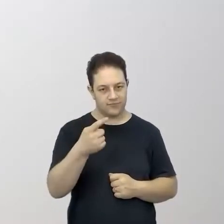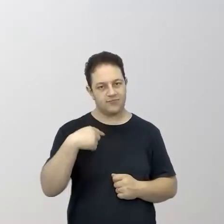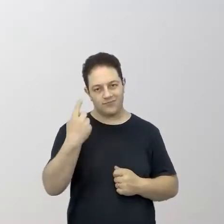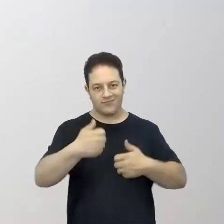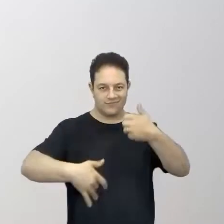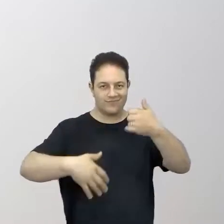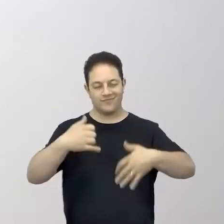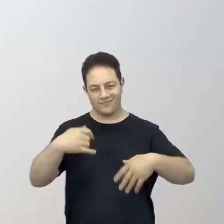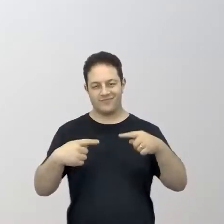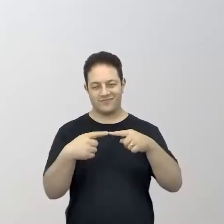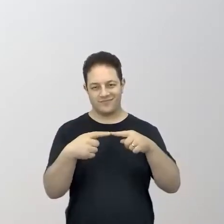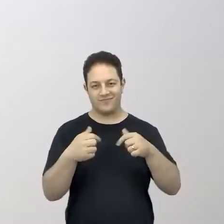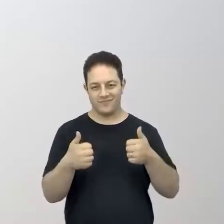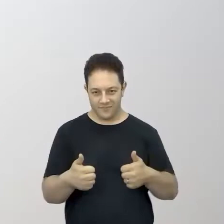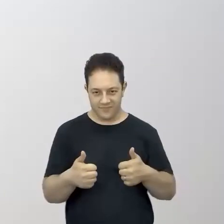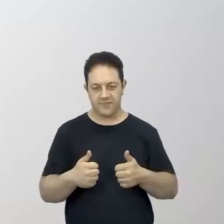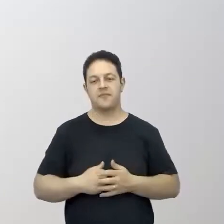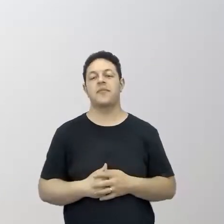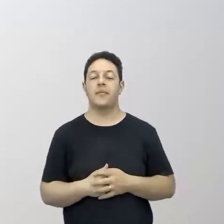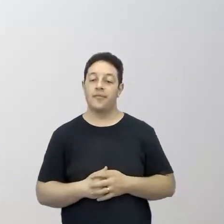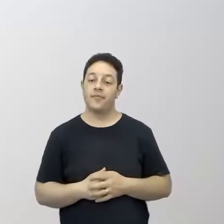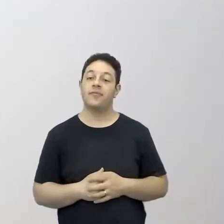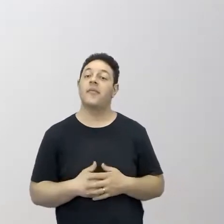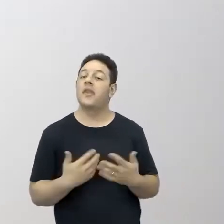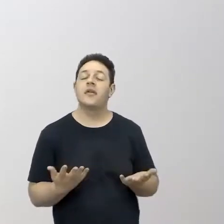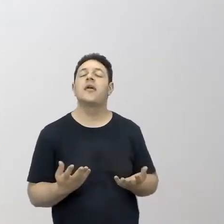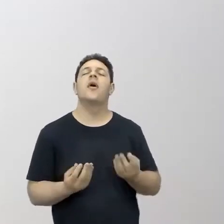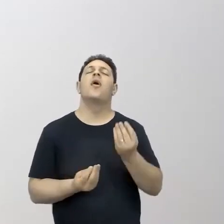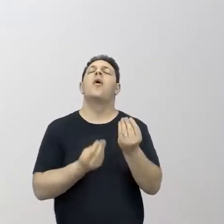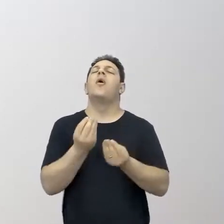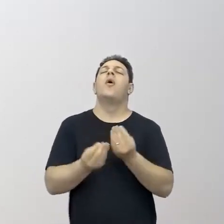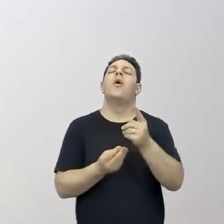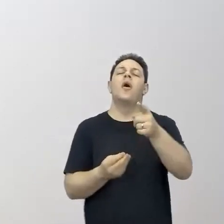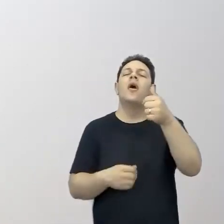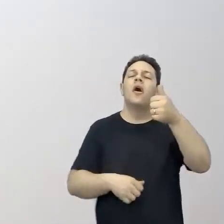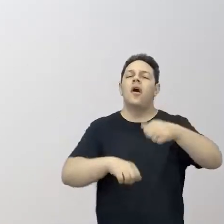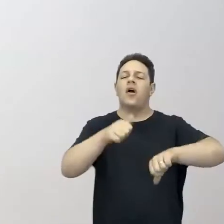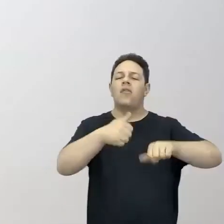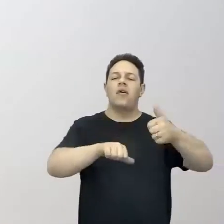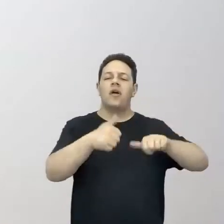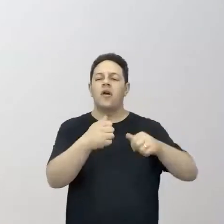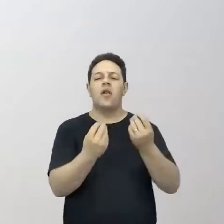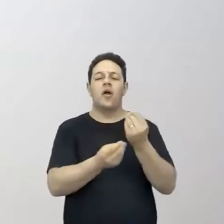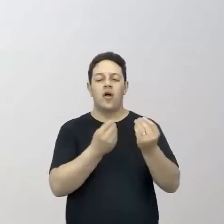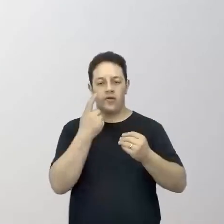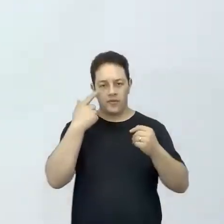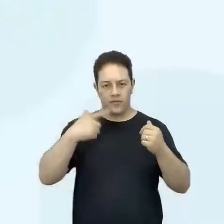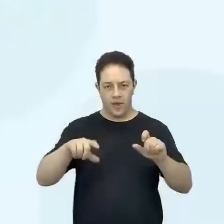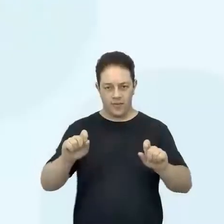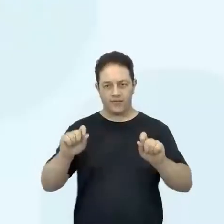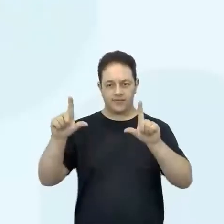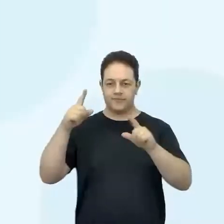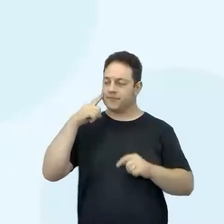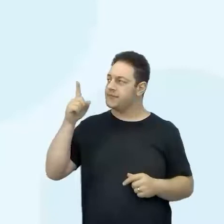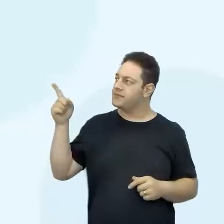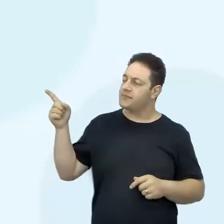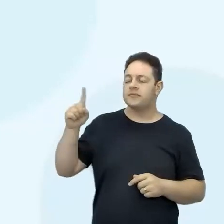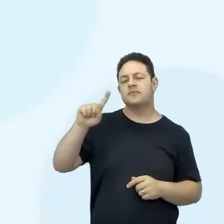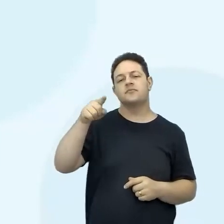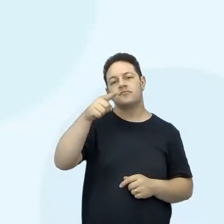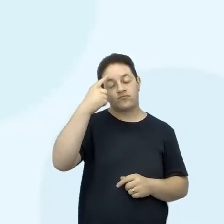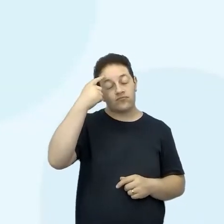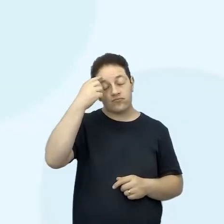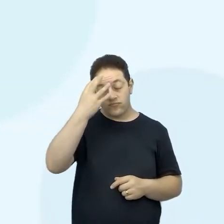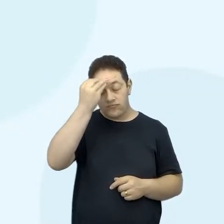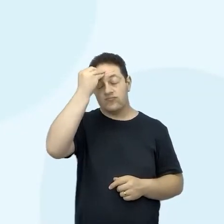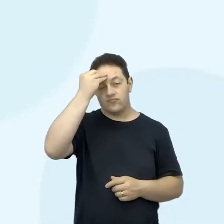nós estamos falando, tá bom? E como avaliar, né, eu vou passar mais um slide, mas é mais para eu reforçar essa ideia, né, que eu